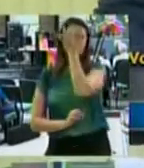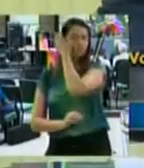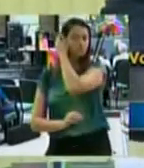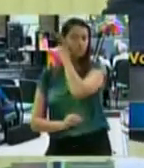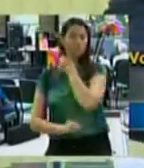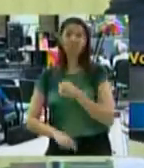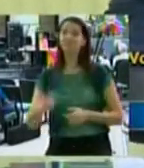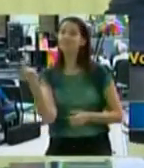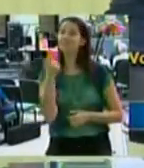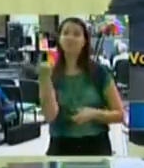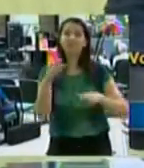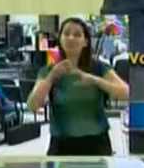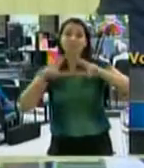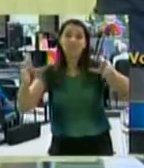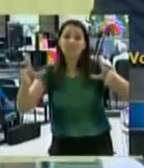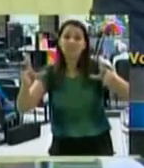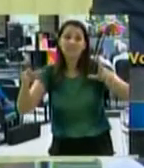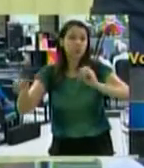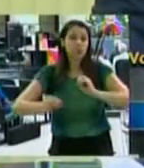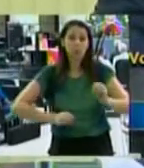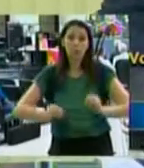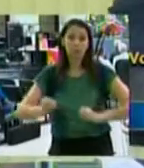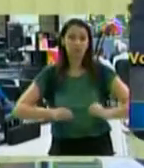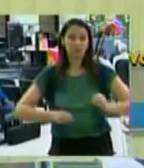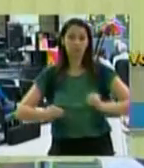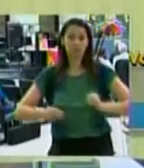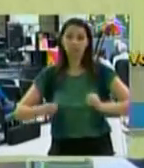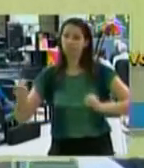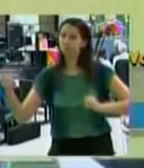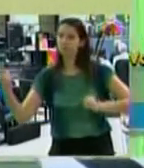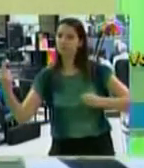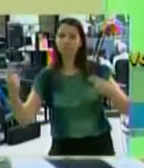Não existe diferença entre obras e obras.